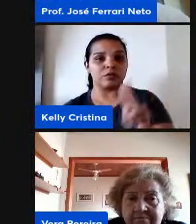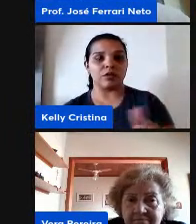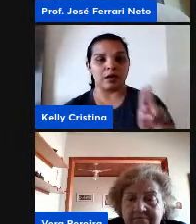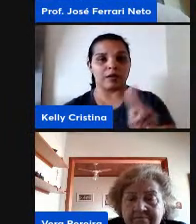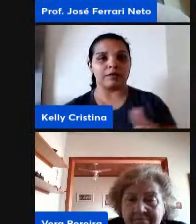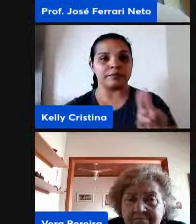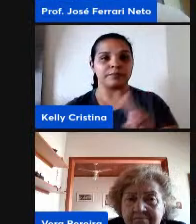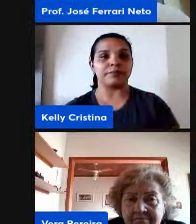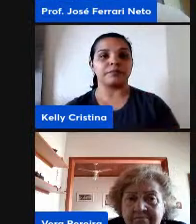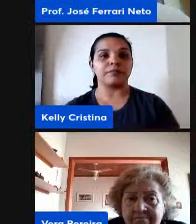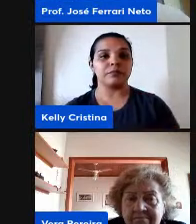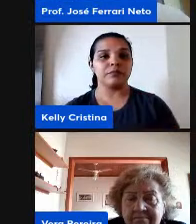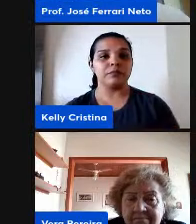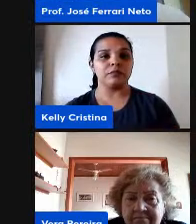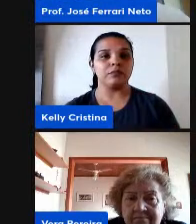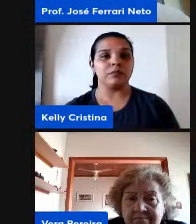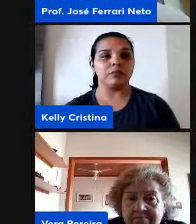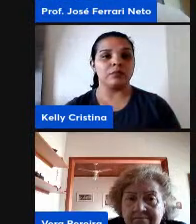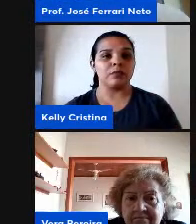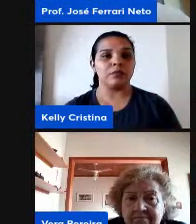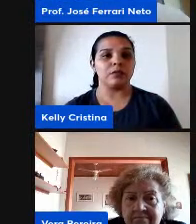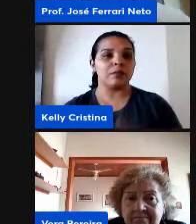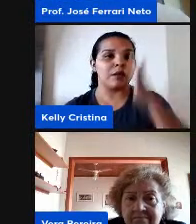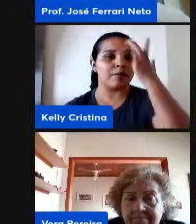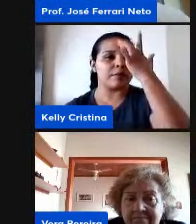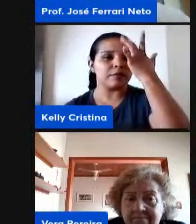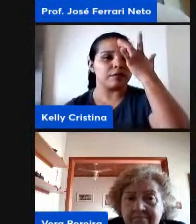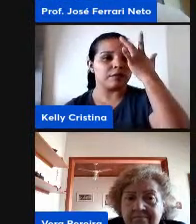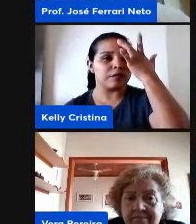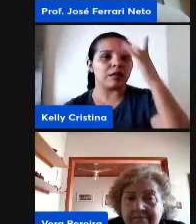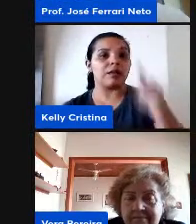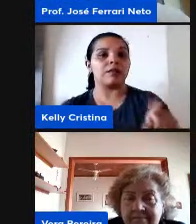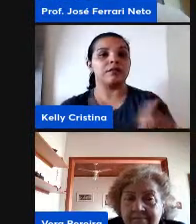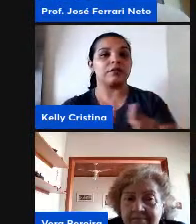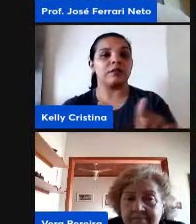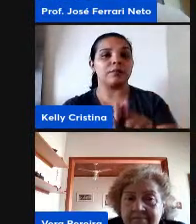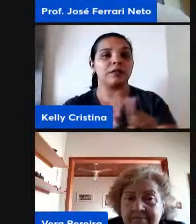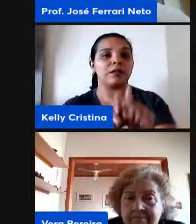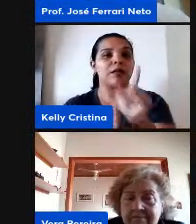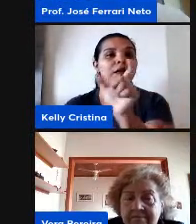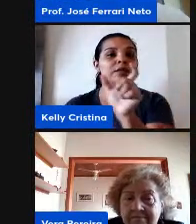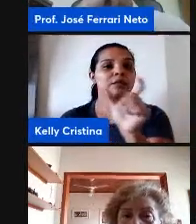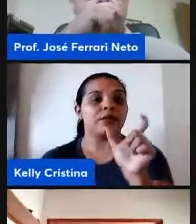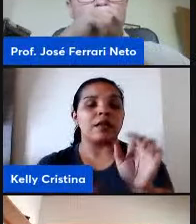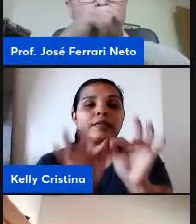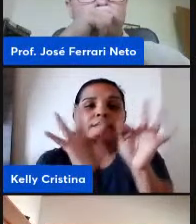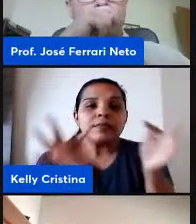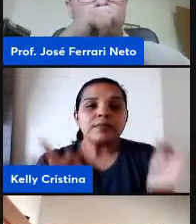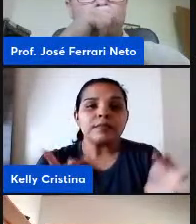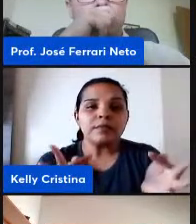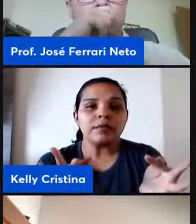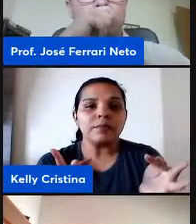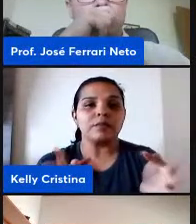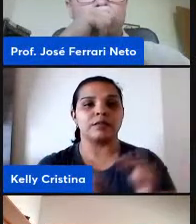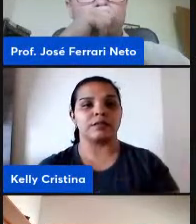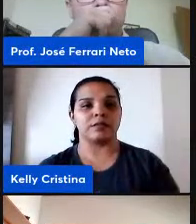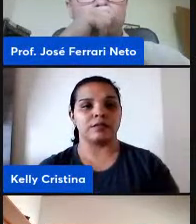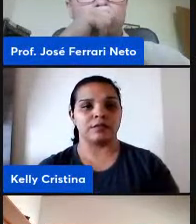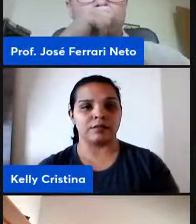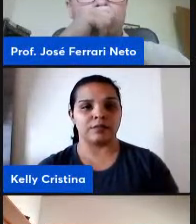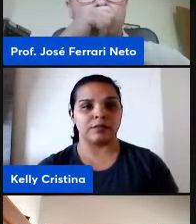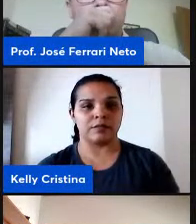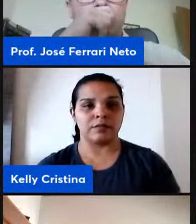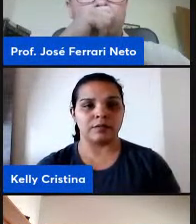de ensino. Para facilitar, usam-se no início as palavras mais simples, formadas,